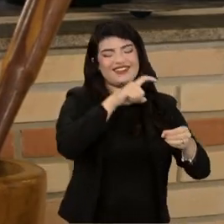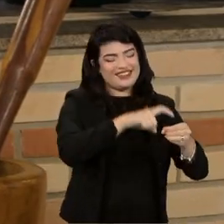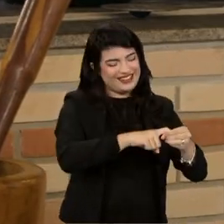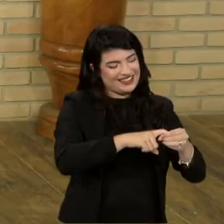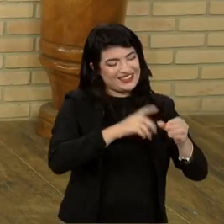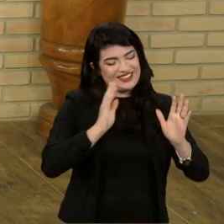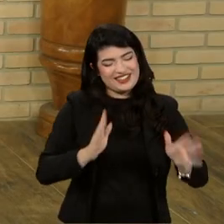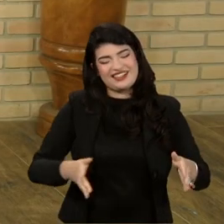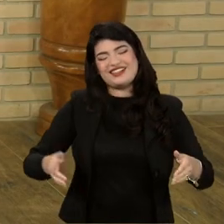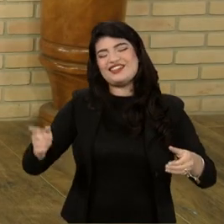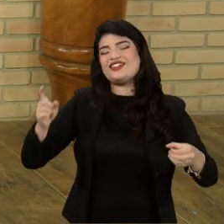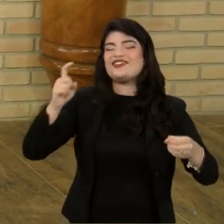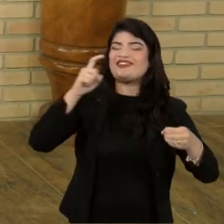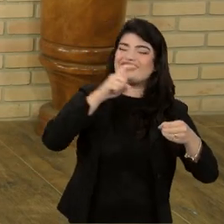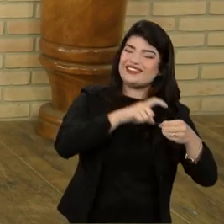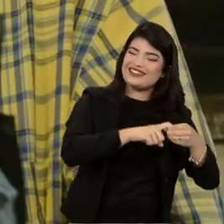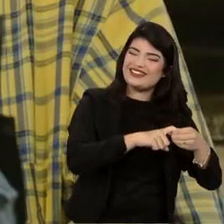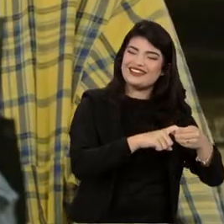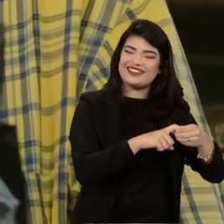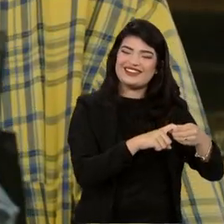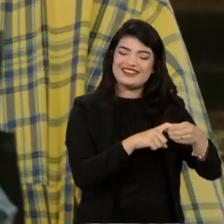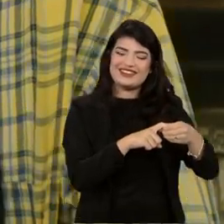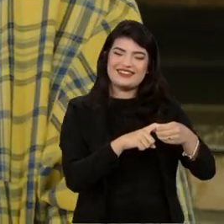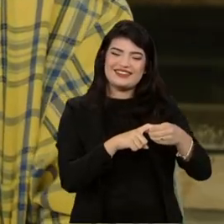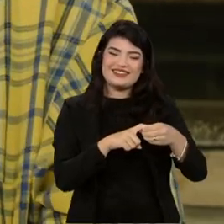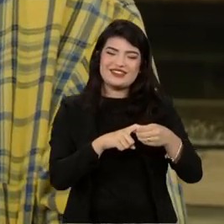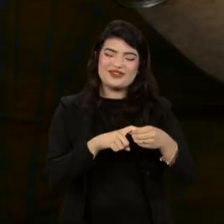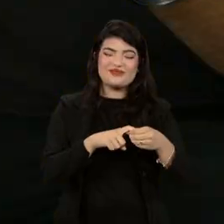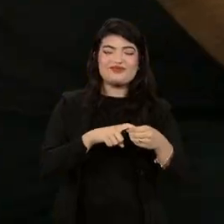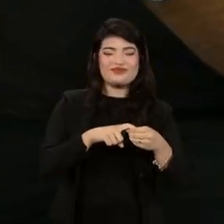Mas voltei, eu